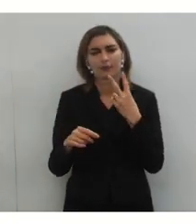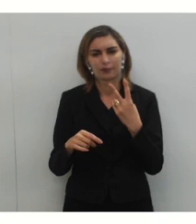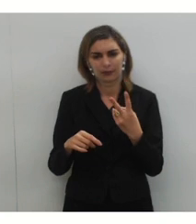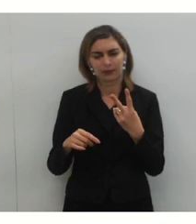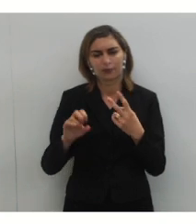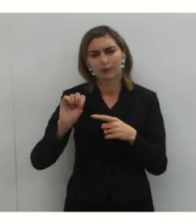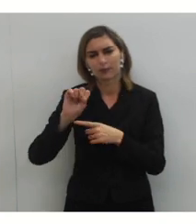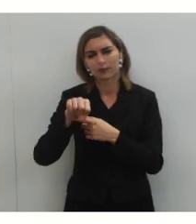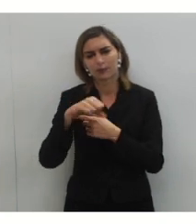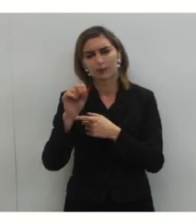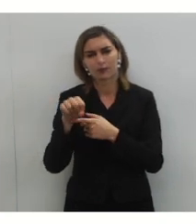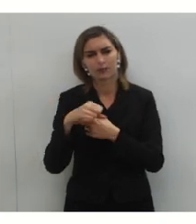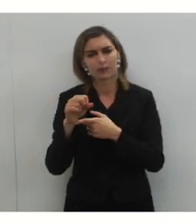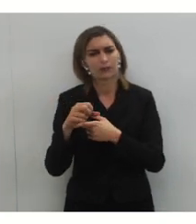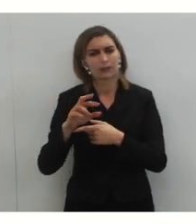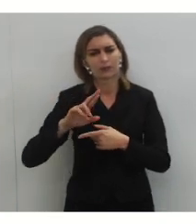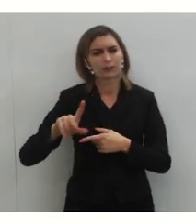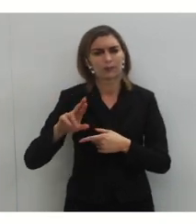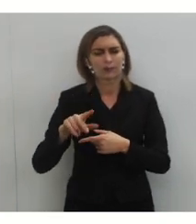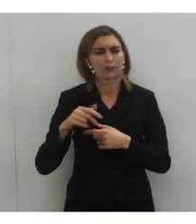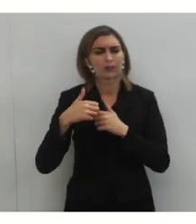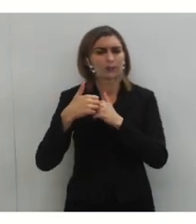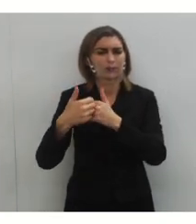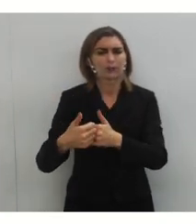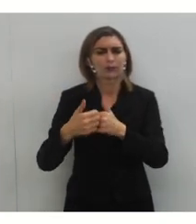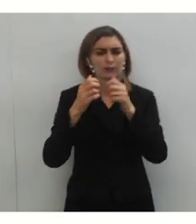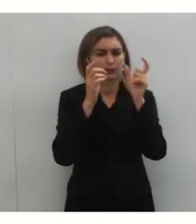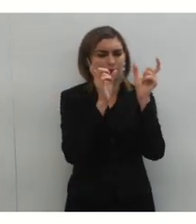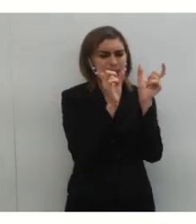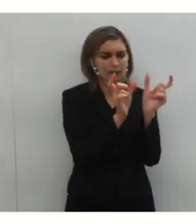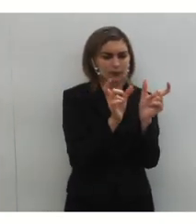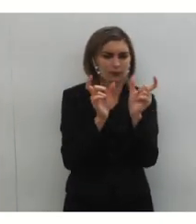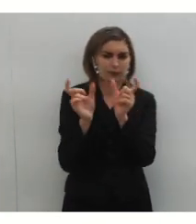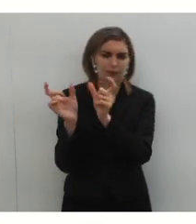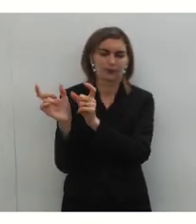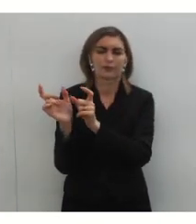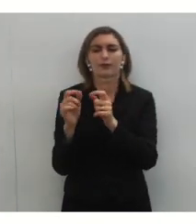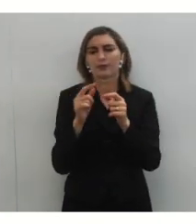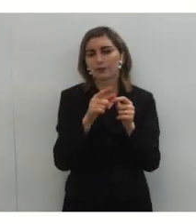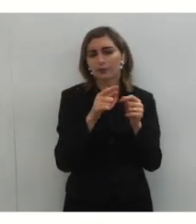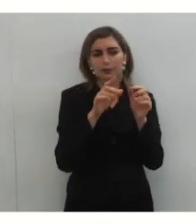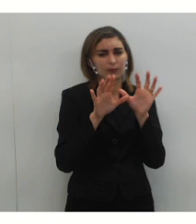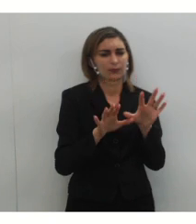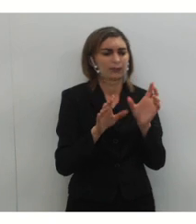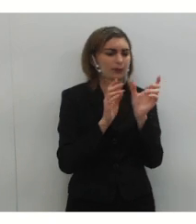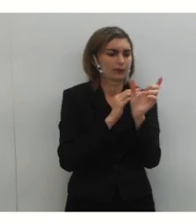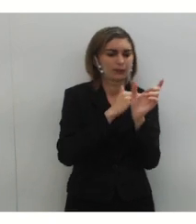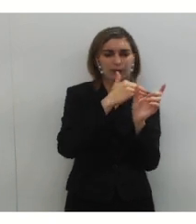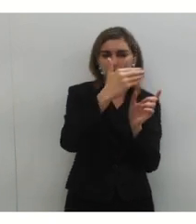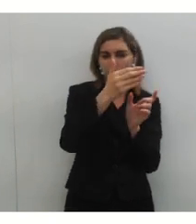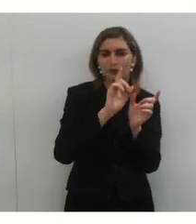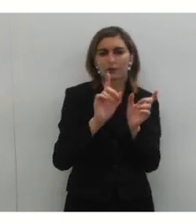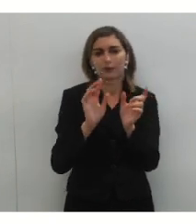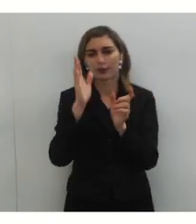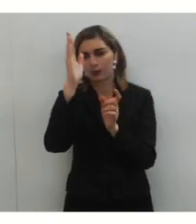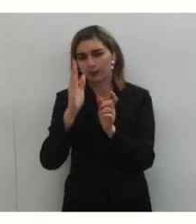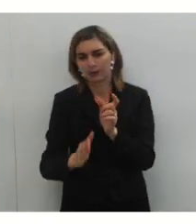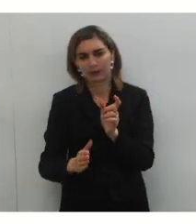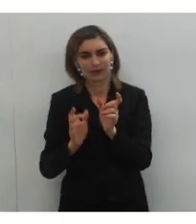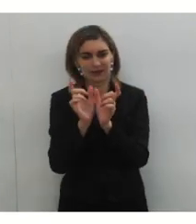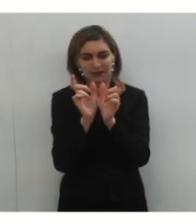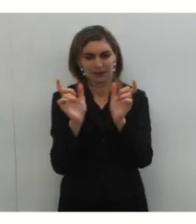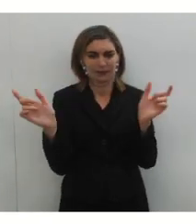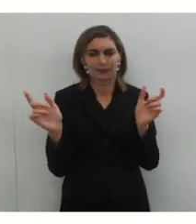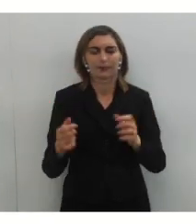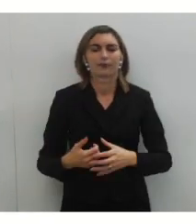em que o sujeito não seguiu aquela ordem direta. Ele não está no início, ele está no meio da